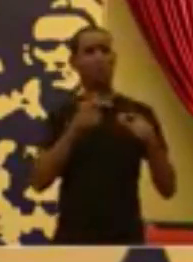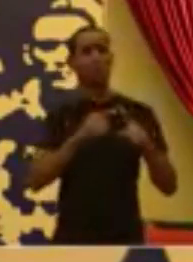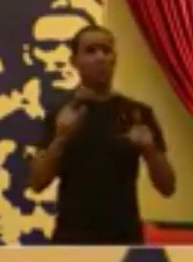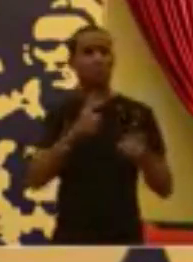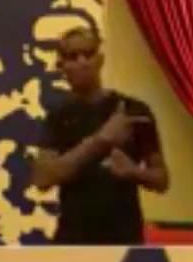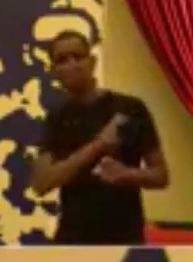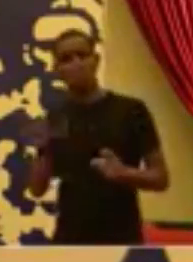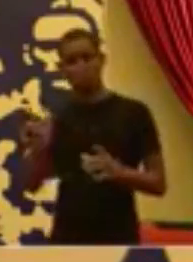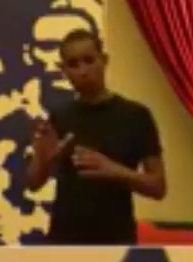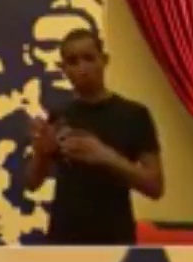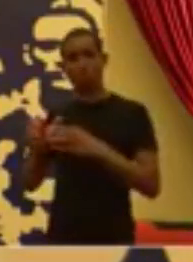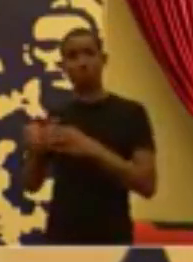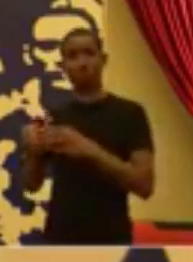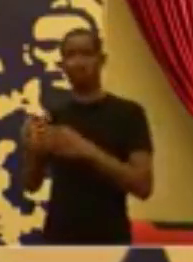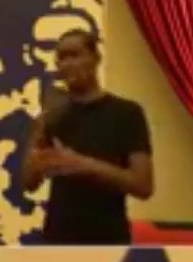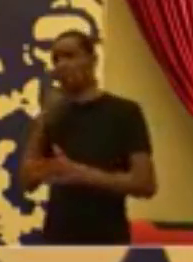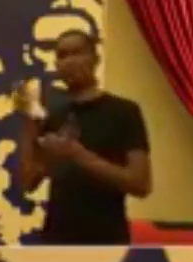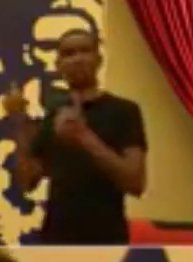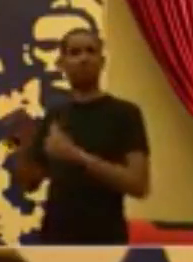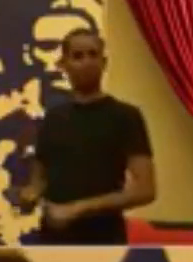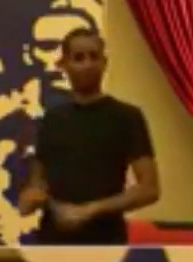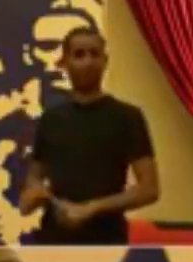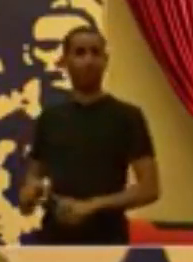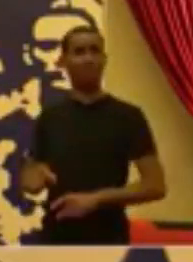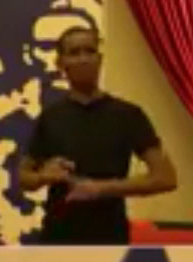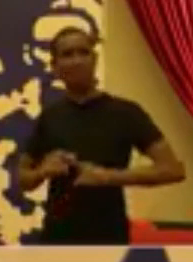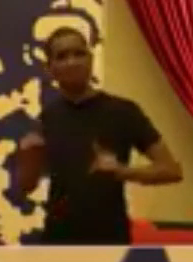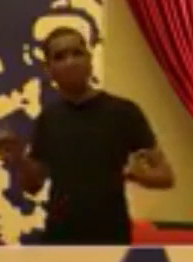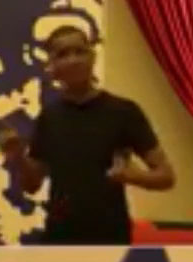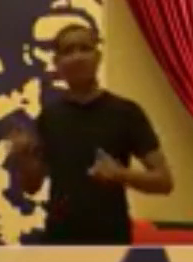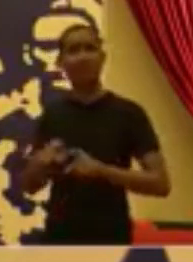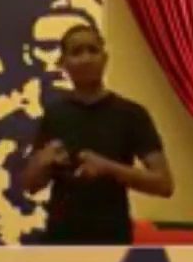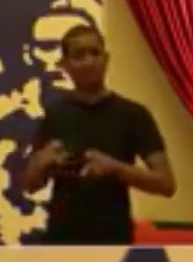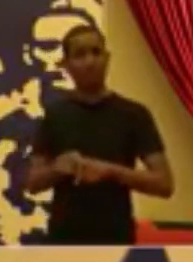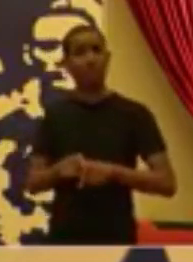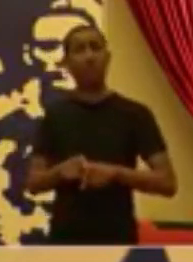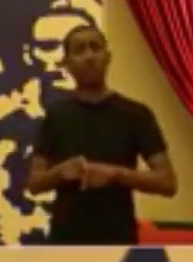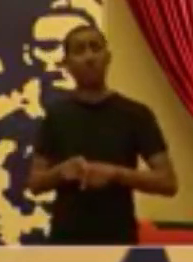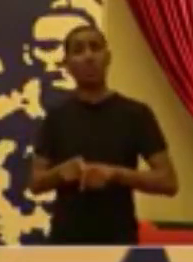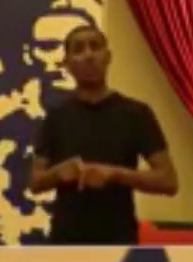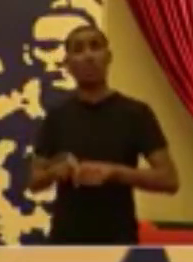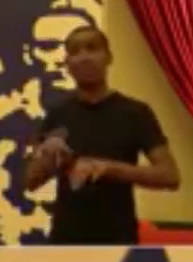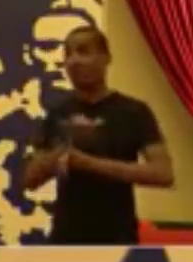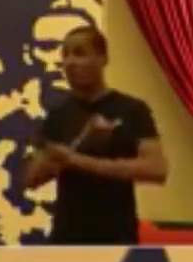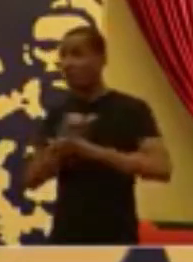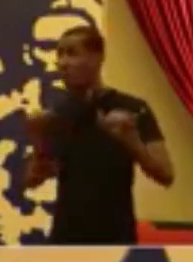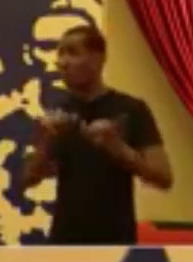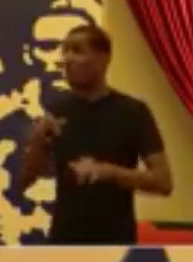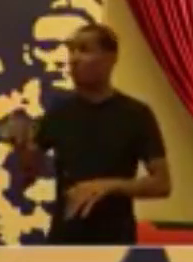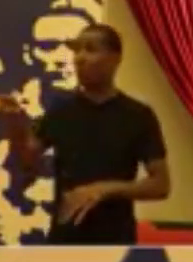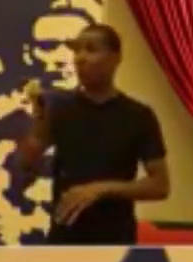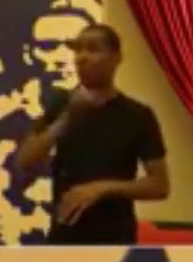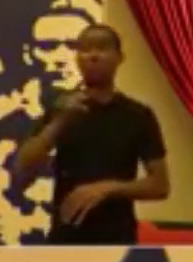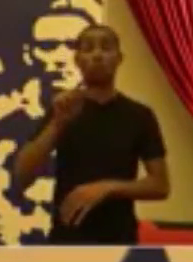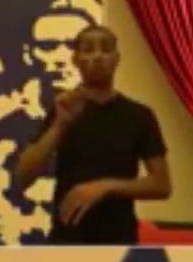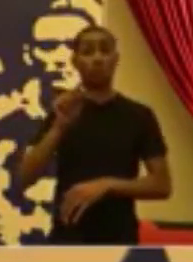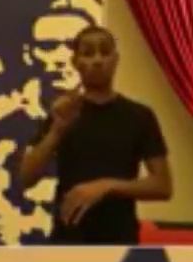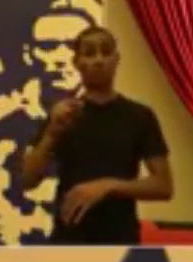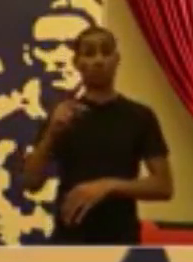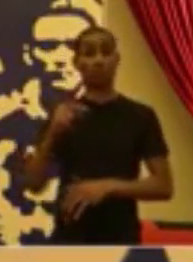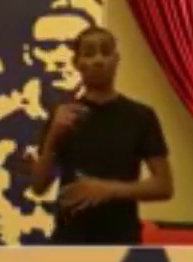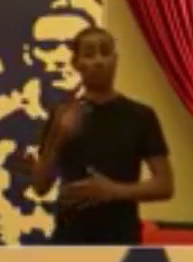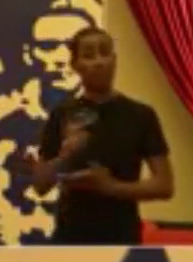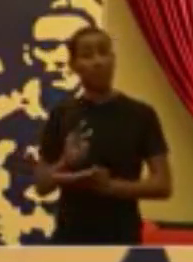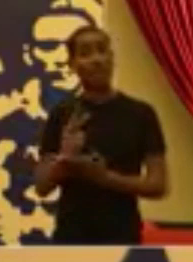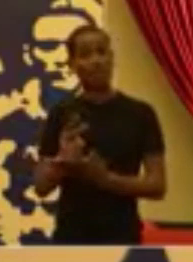setores produtivos. Mas é também para daqui dizermos que estamos